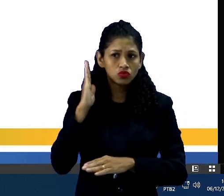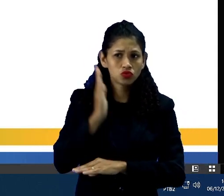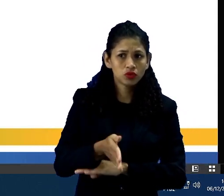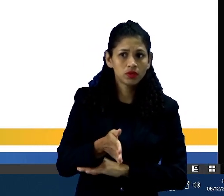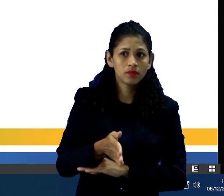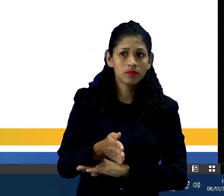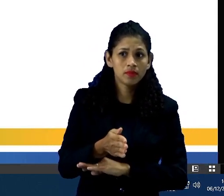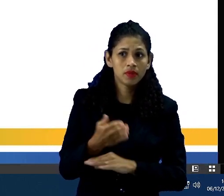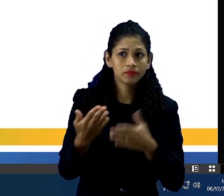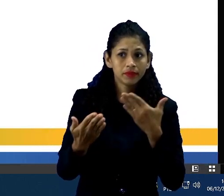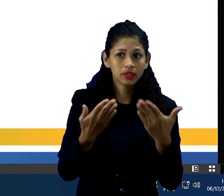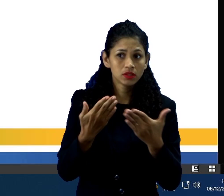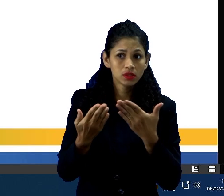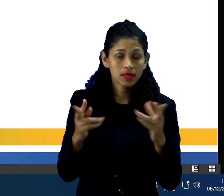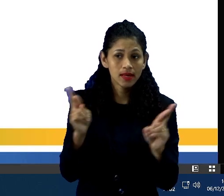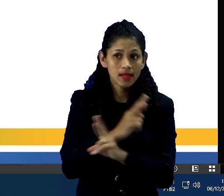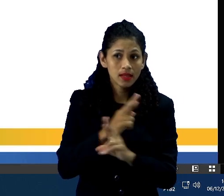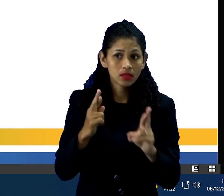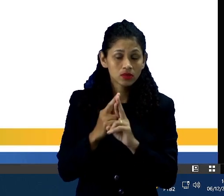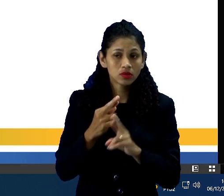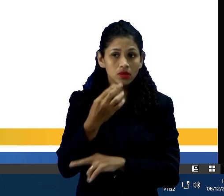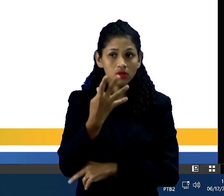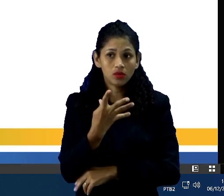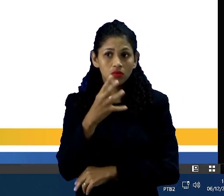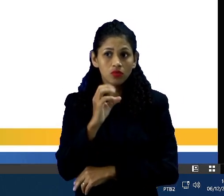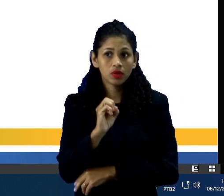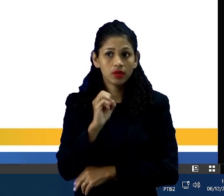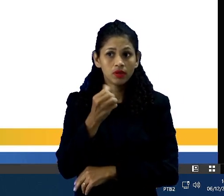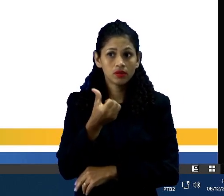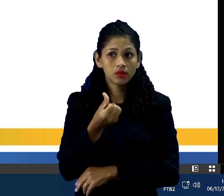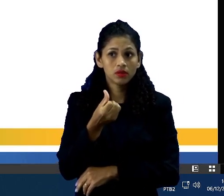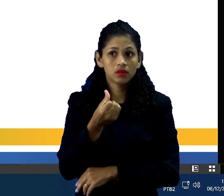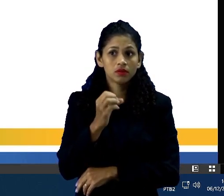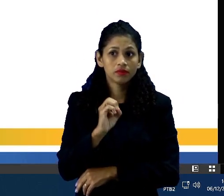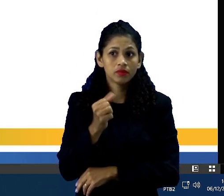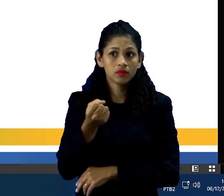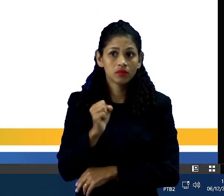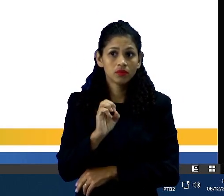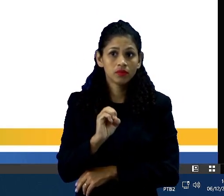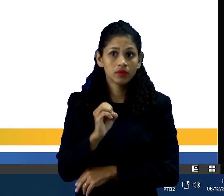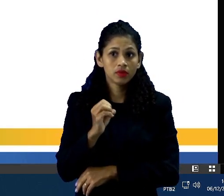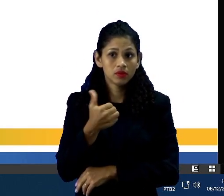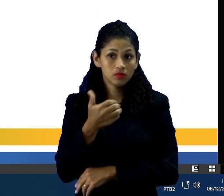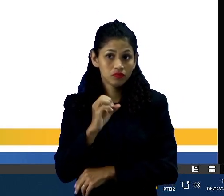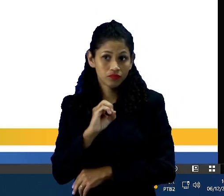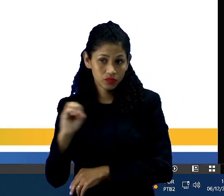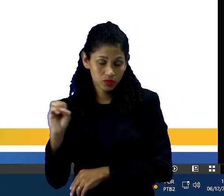ao dobrar o tempo de trabalho, o número de cópias também dobra.